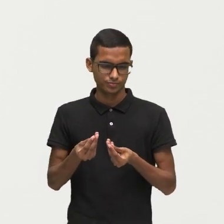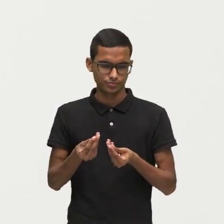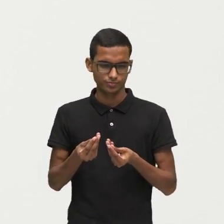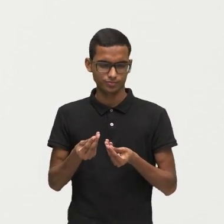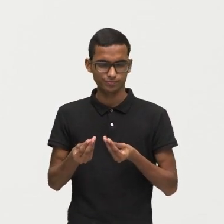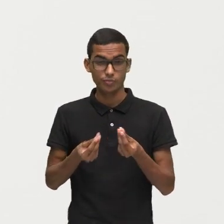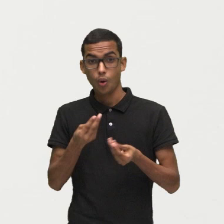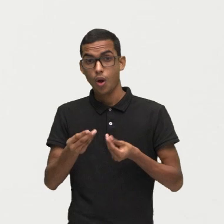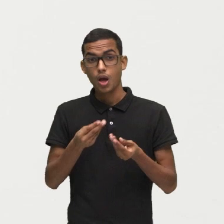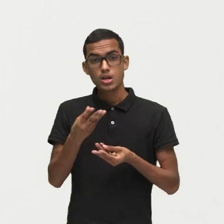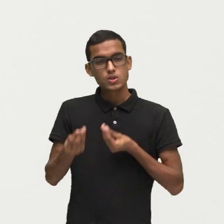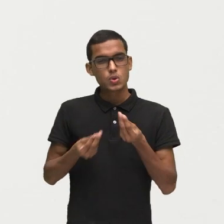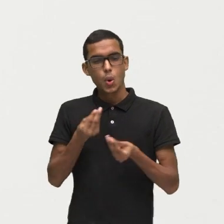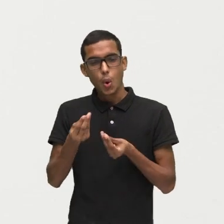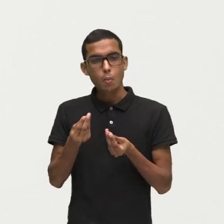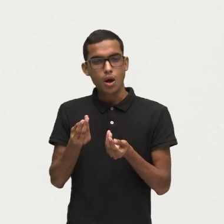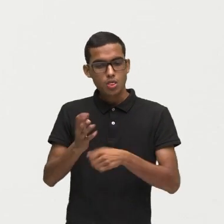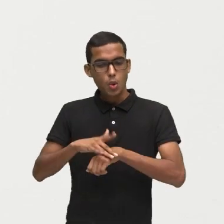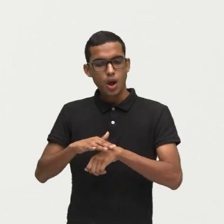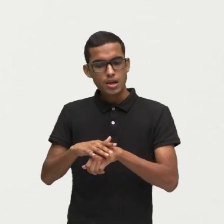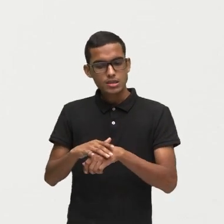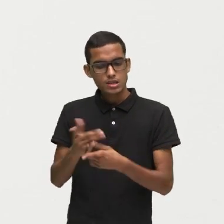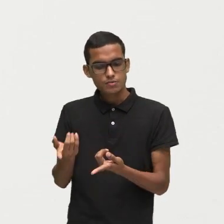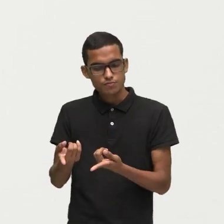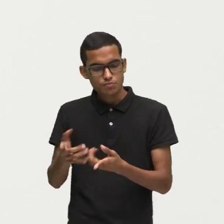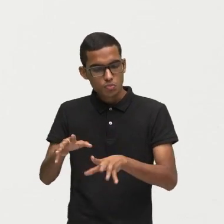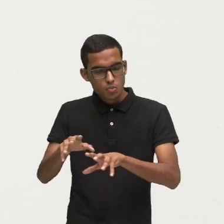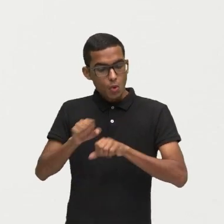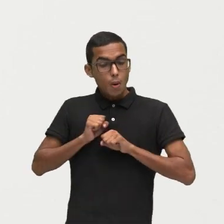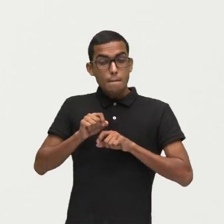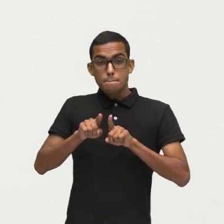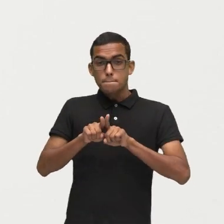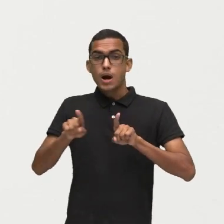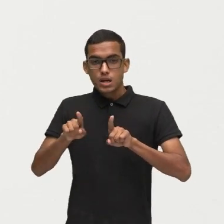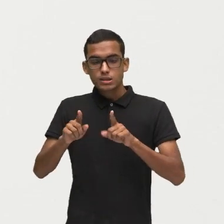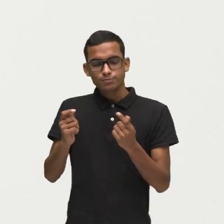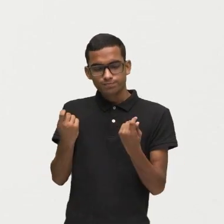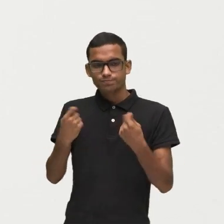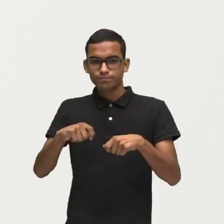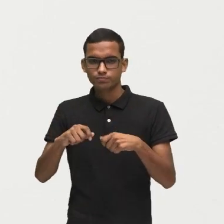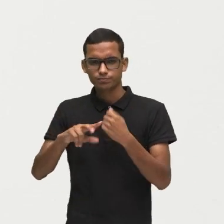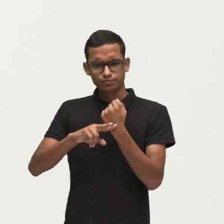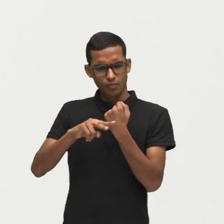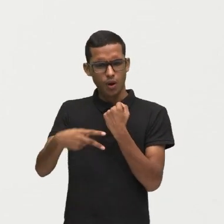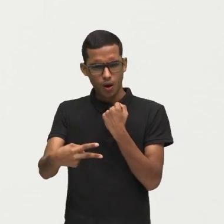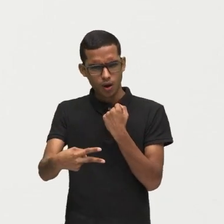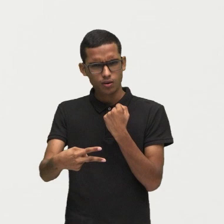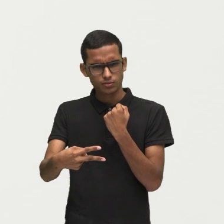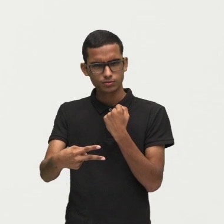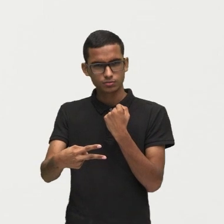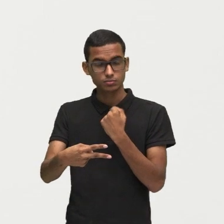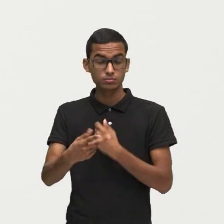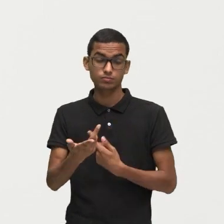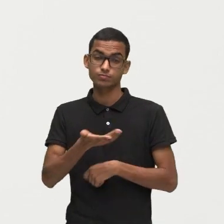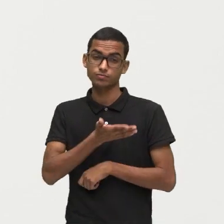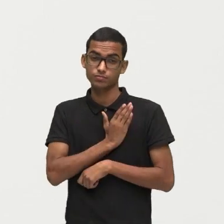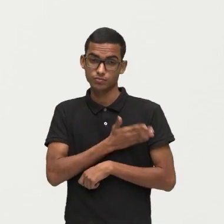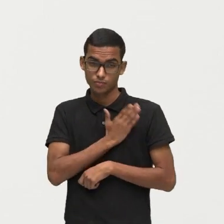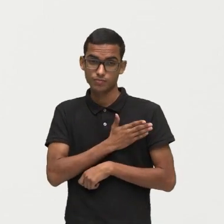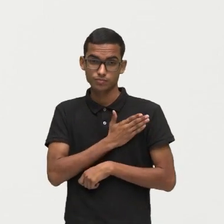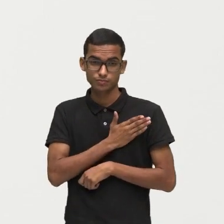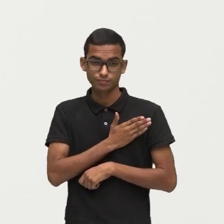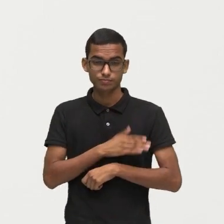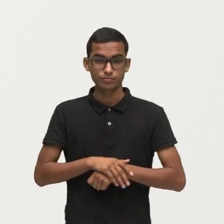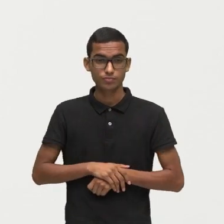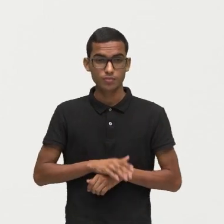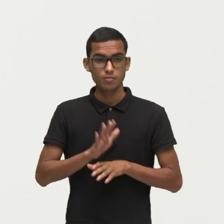de como que a doença agride, mas ela pode causar aí algum problema no coração. E aí eu